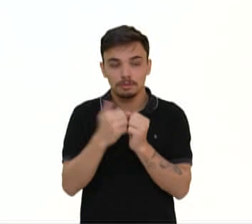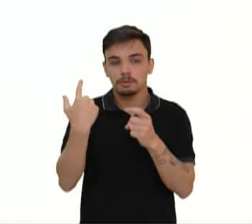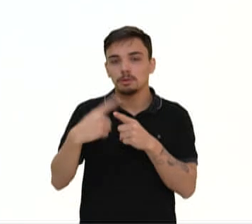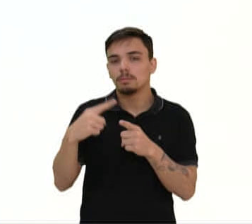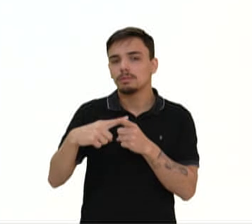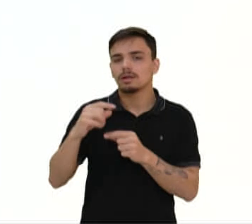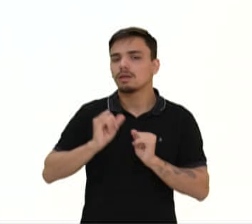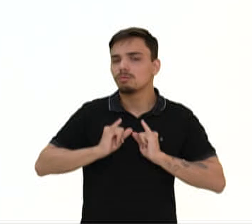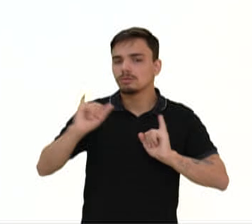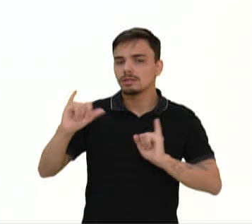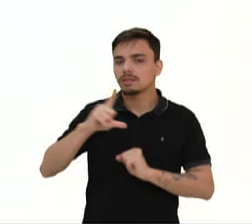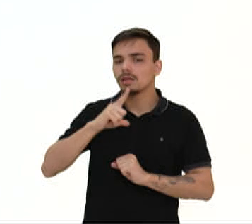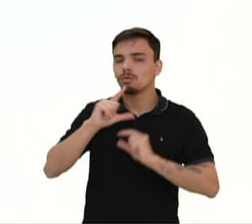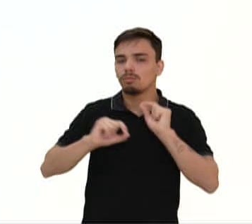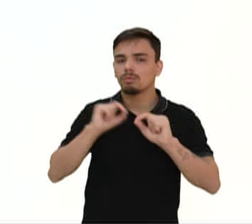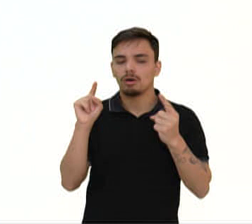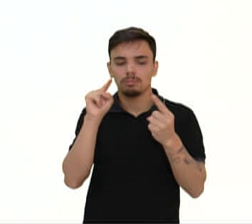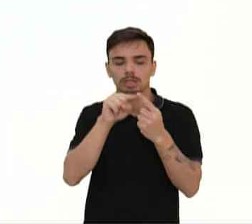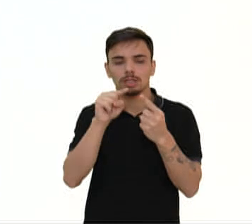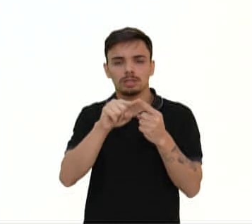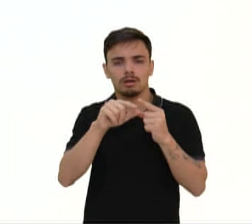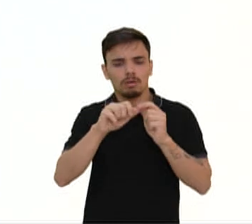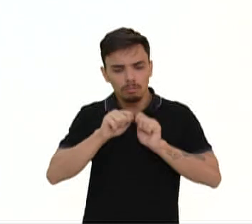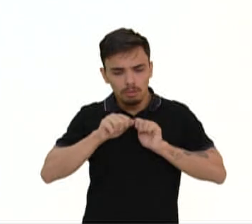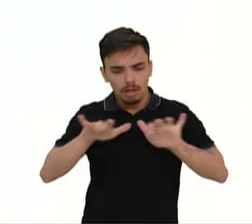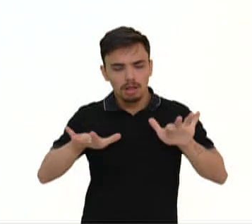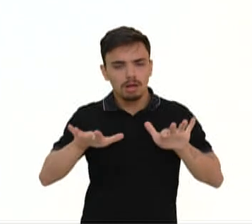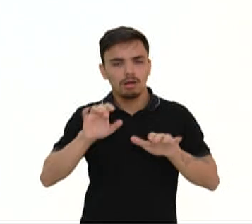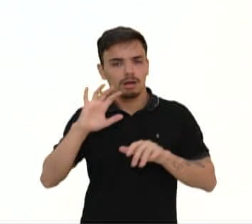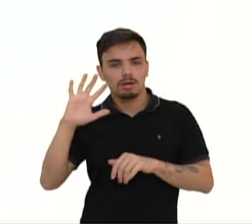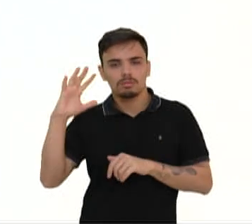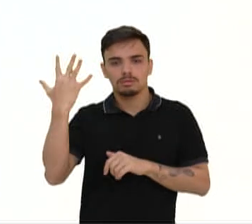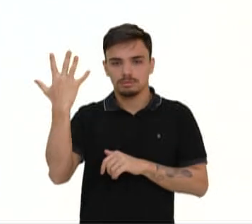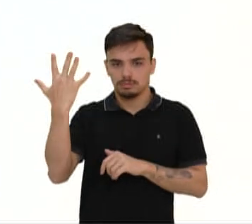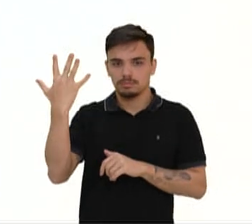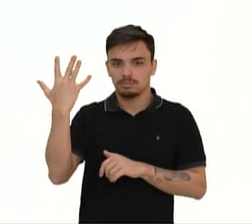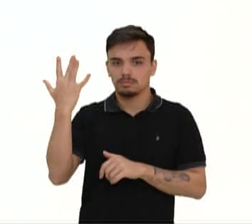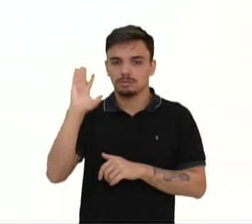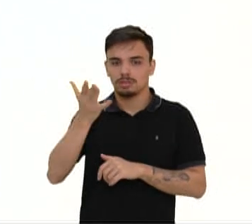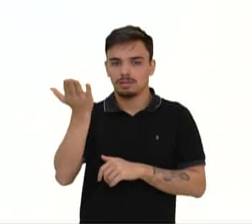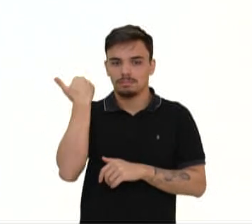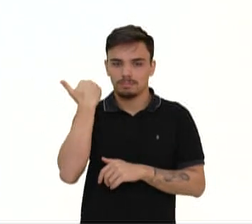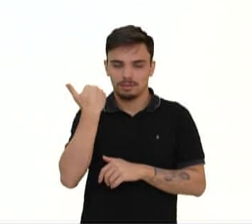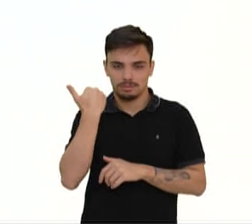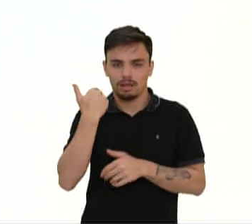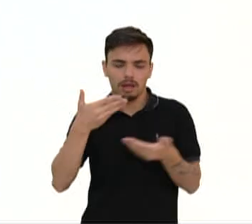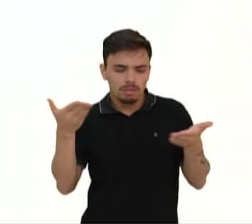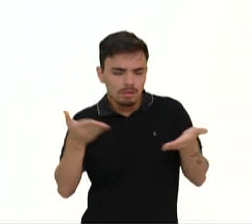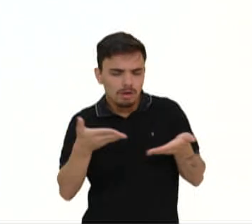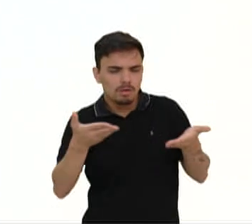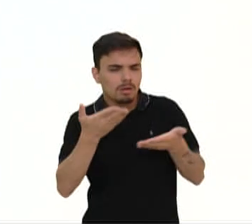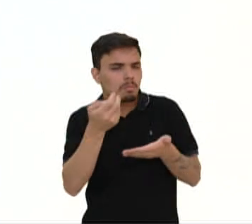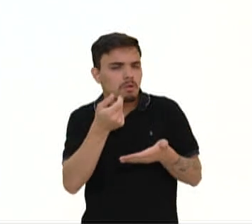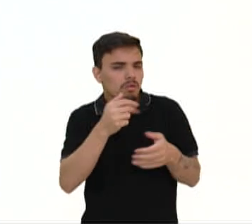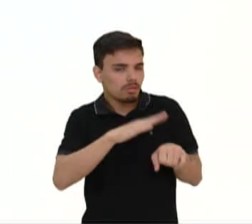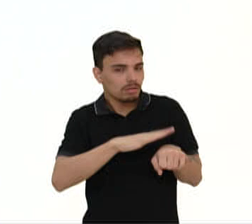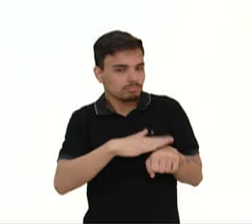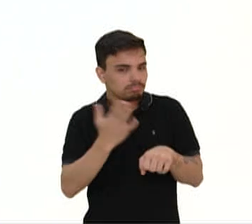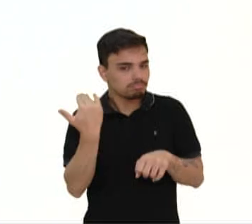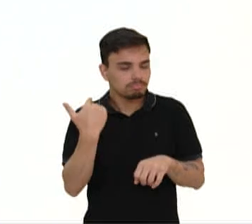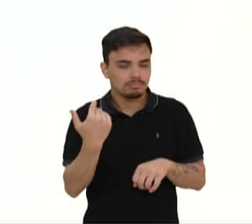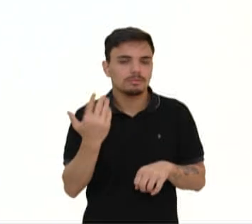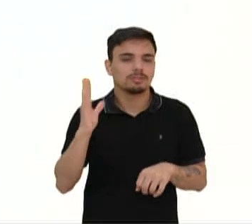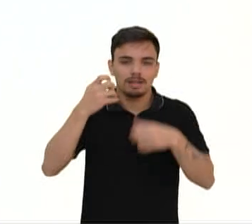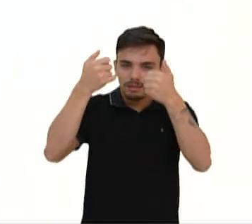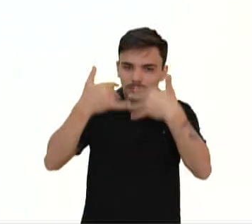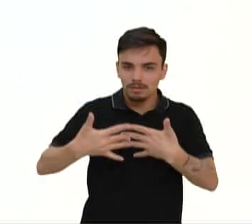a notícia tem como objetivo transmitir fatos ocorridos em um passado recente, né? Nós tínhamos acabado